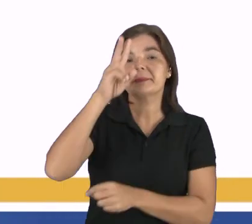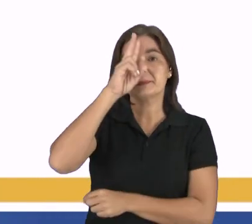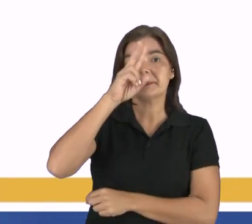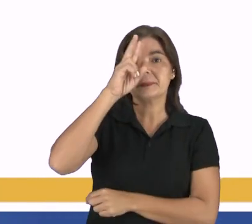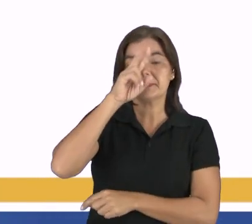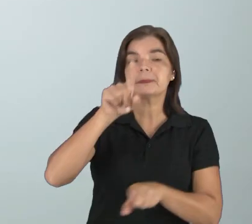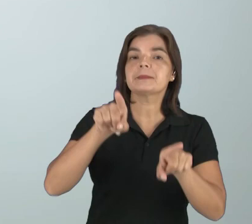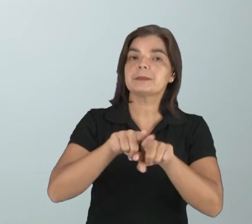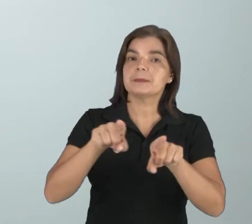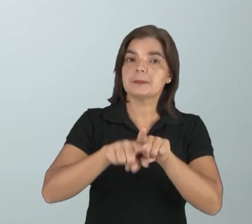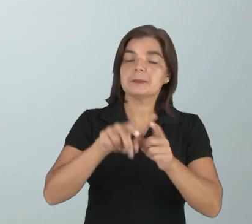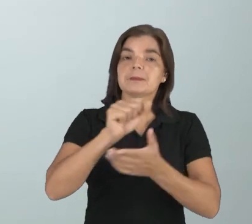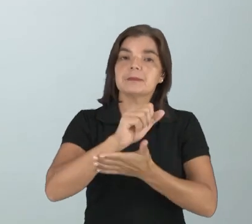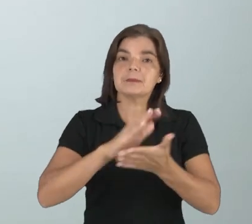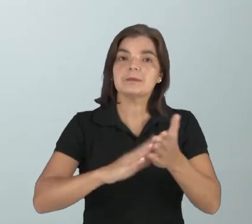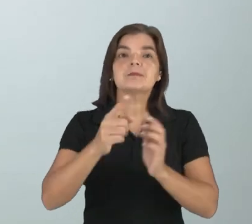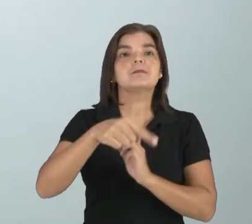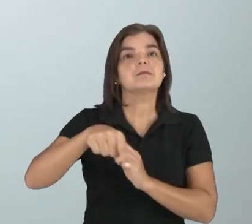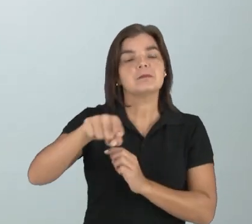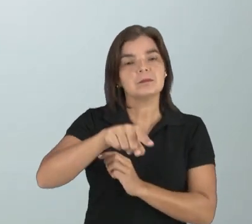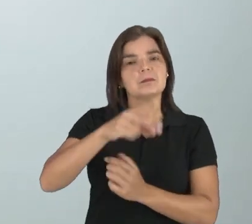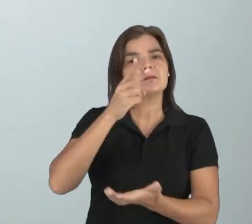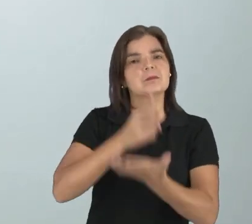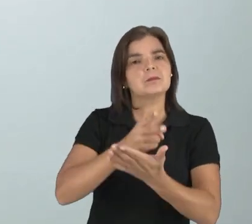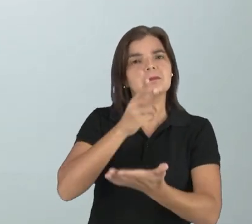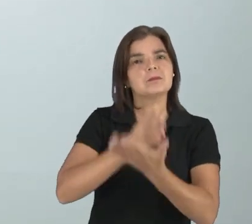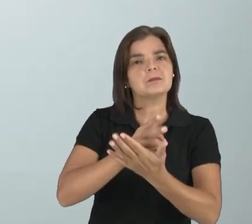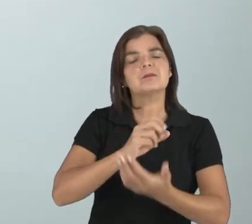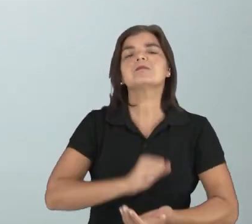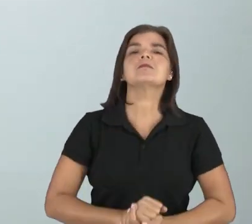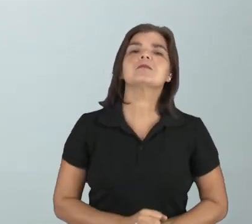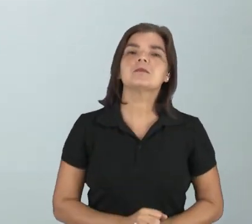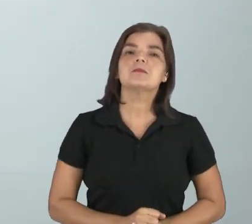Lembre-se que isso é um exercício que você deve sempre